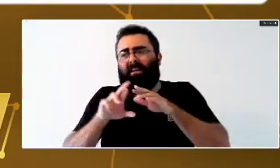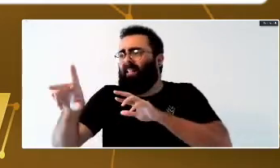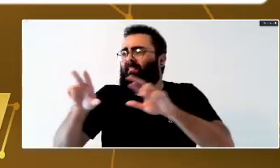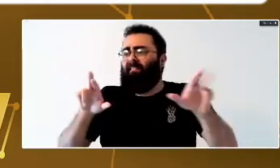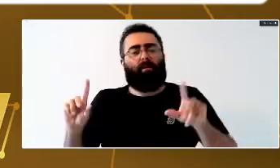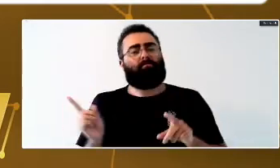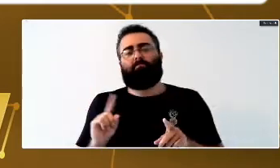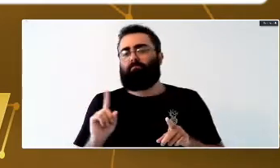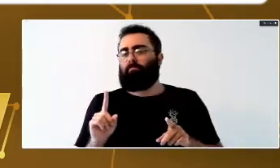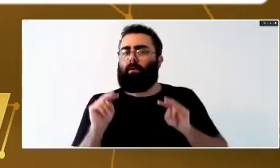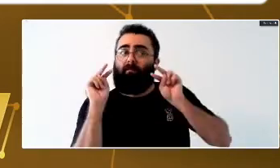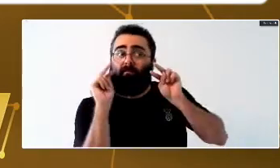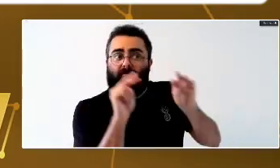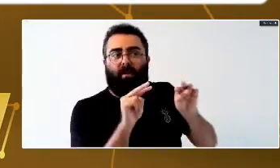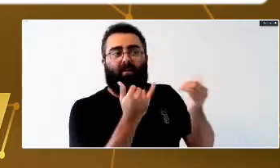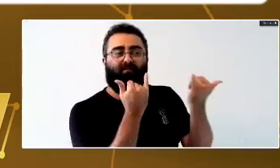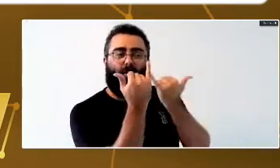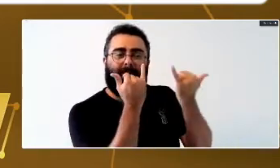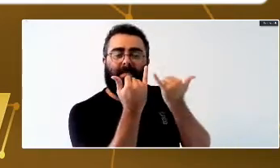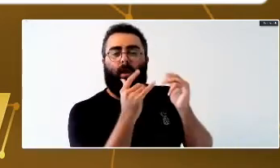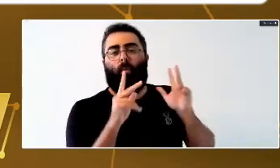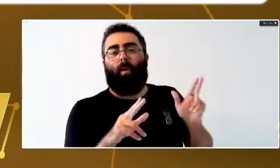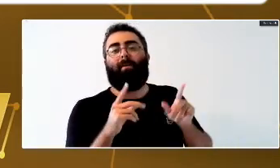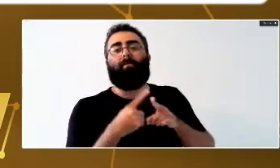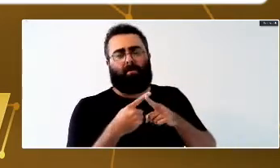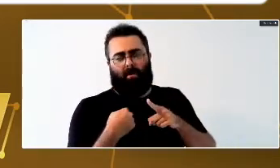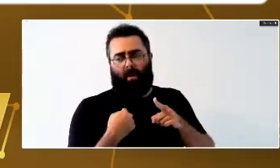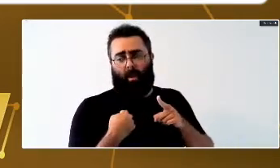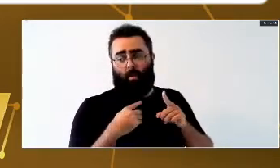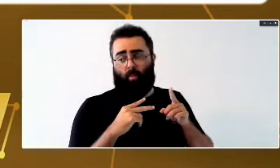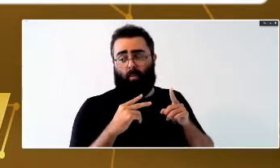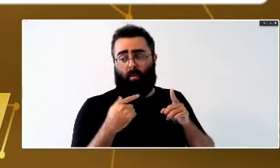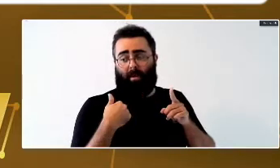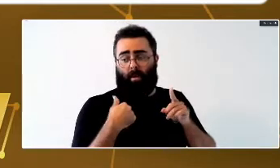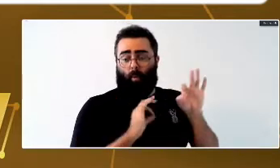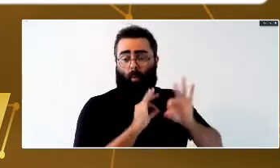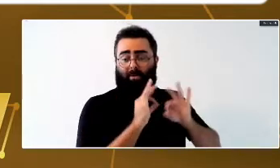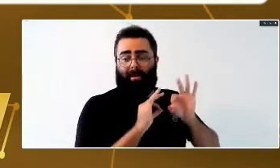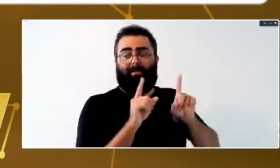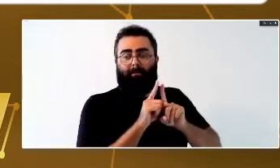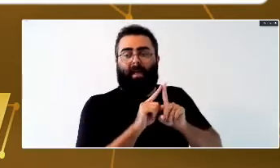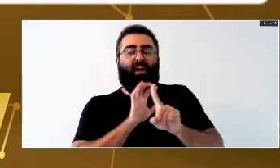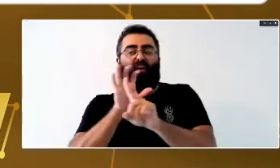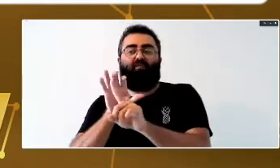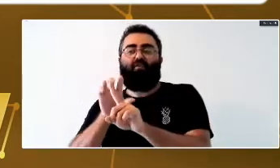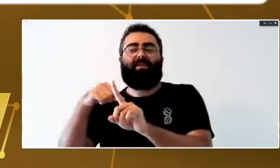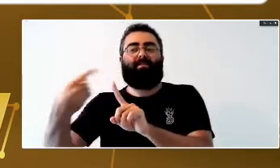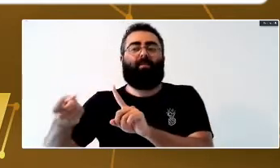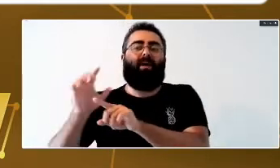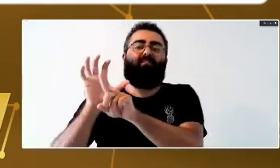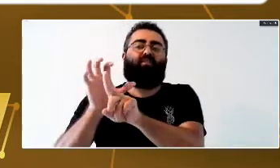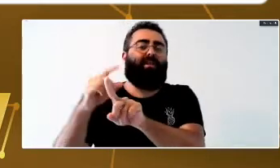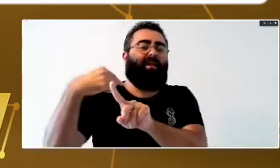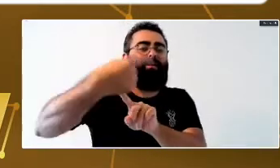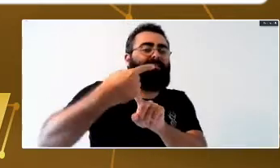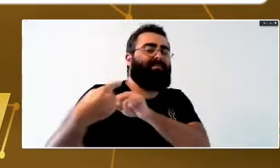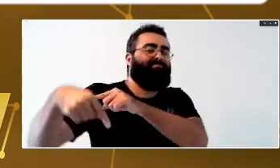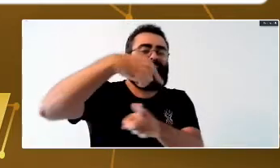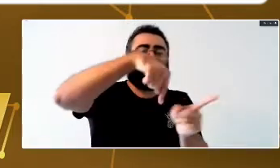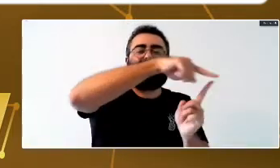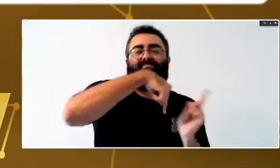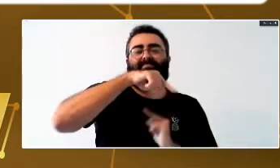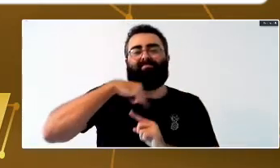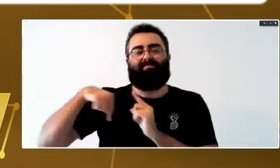executo, está influenciando na ação das pessoas que vão consumir aquela minha informação. Então, o